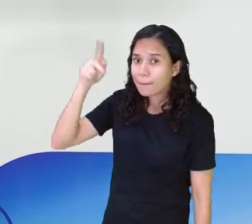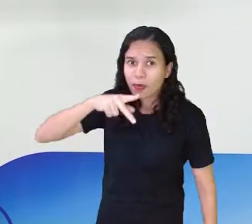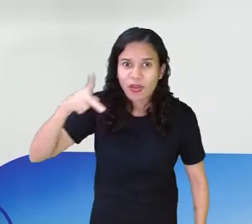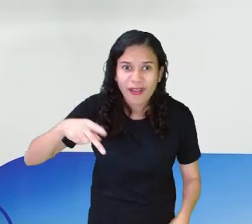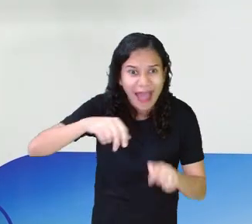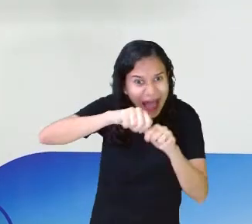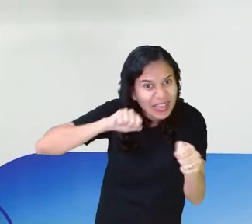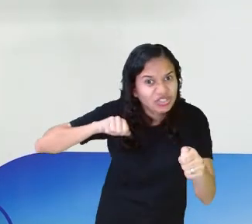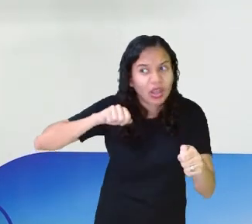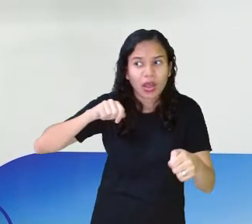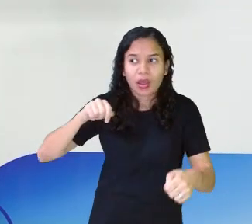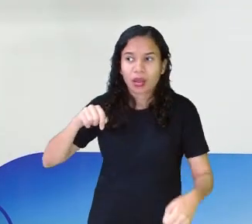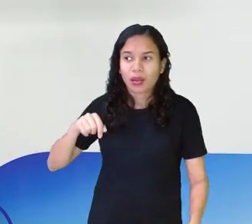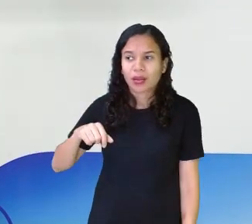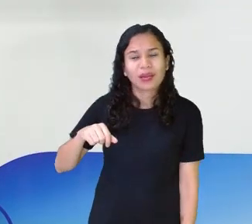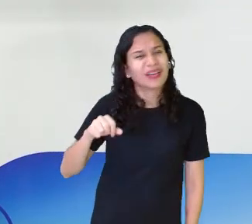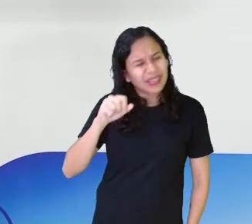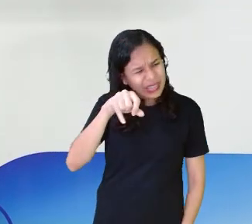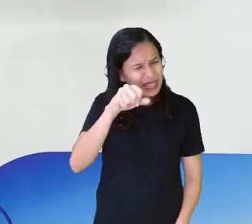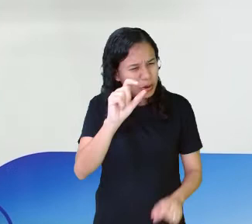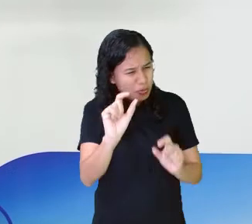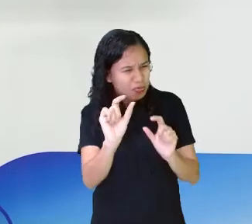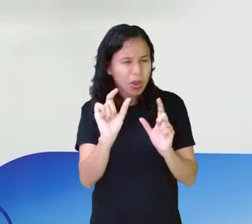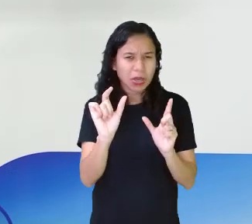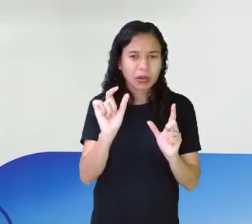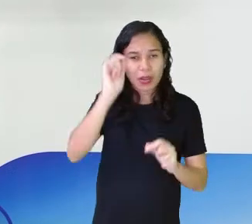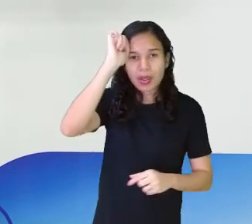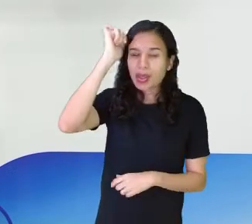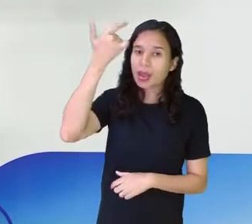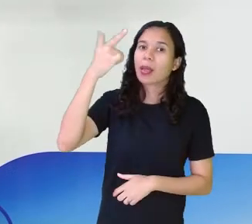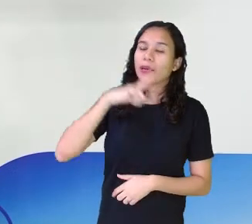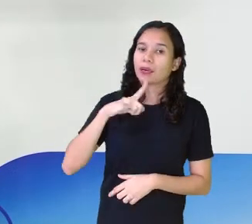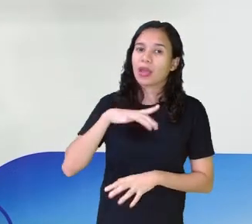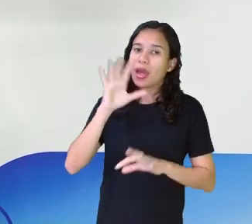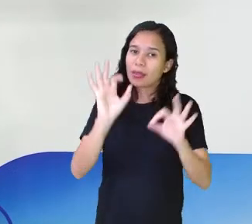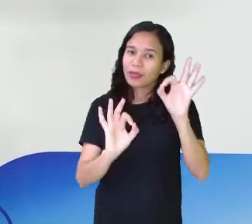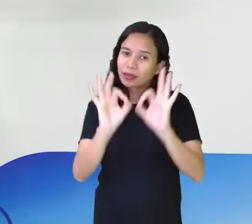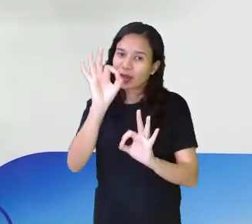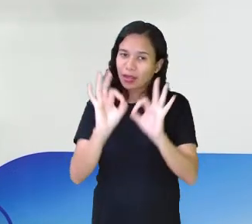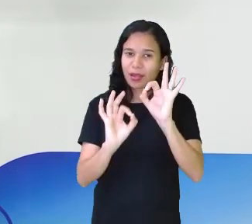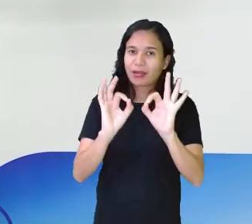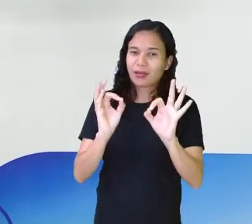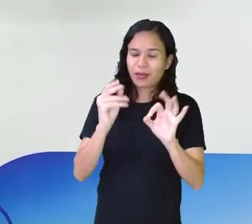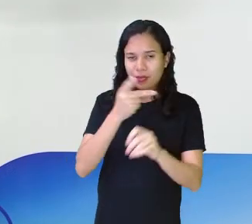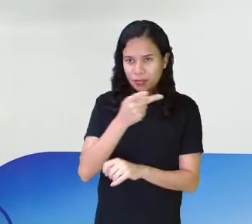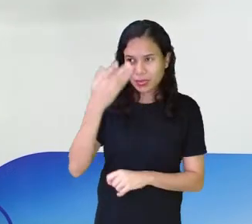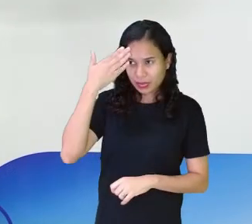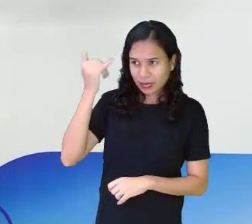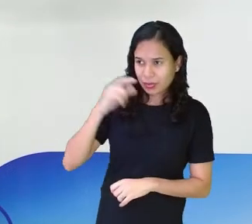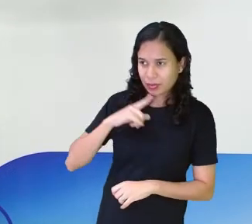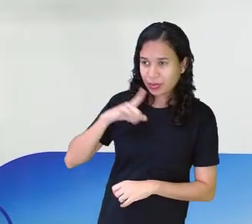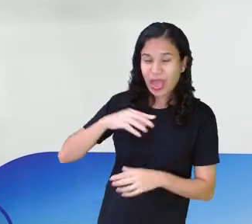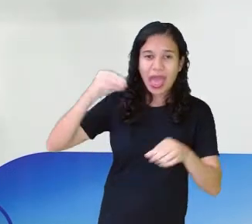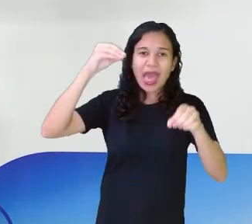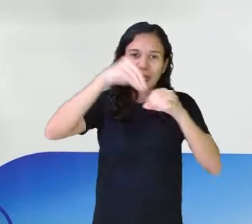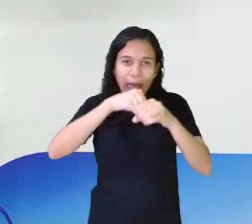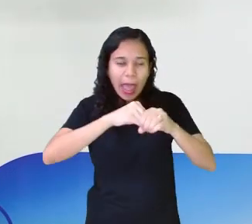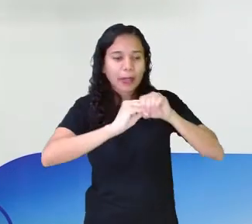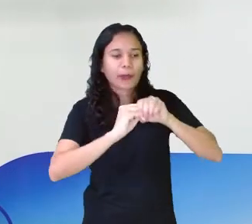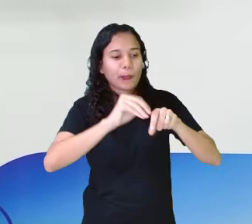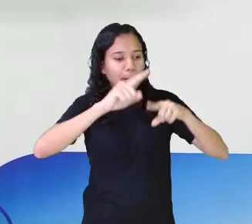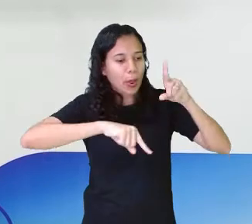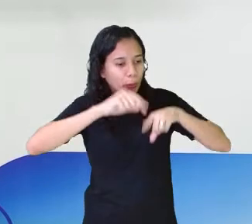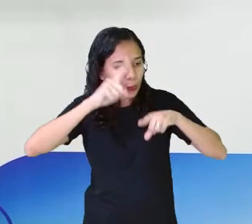vai rasgar. Eu vou dar uma rasgadinha nela. Claro que ela vem montadinha, né? Vocês sabem que aqui vem o creme